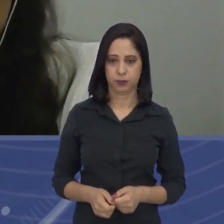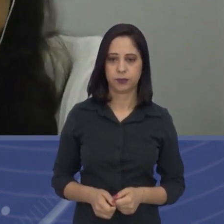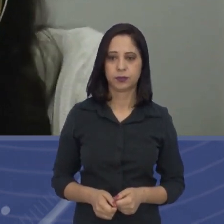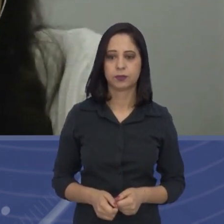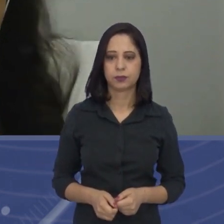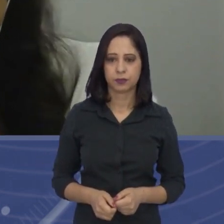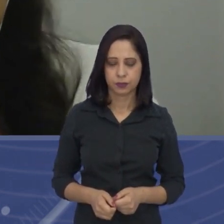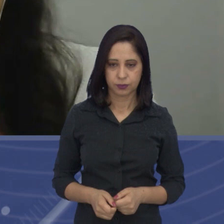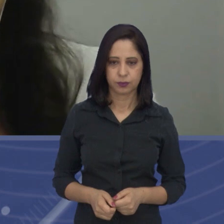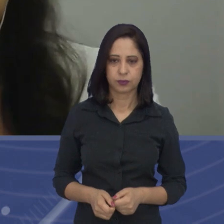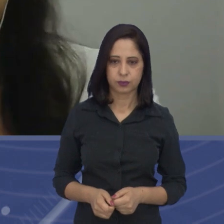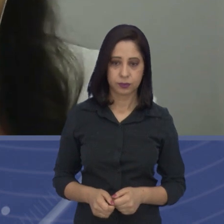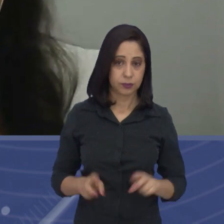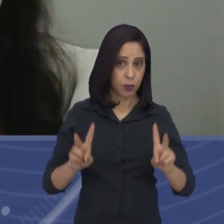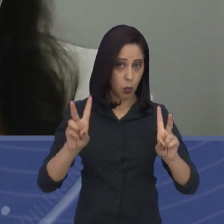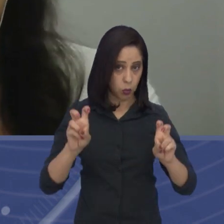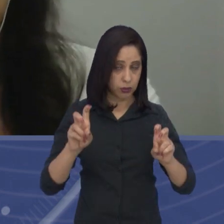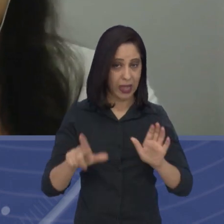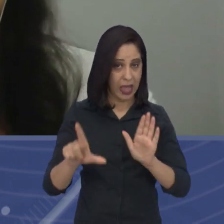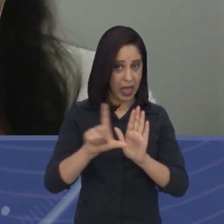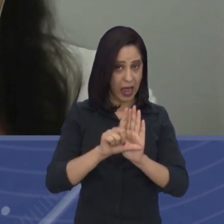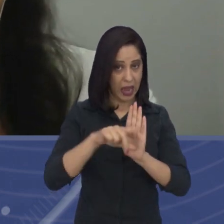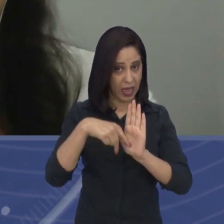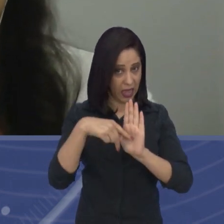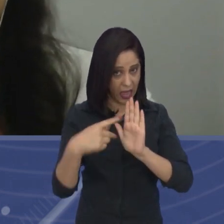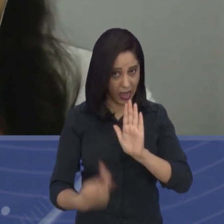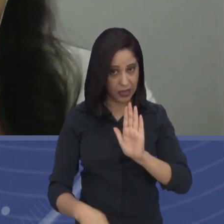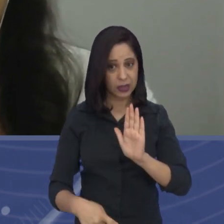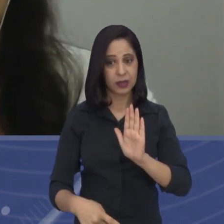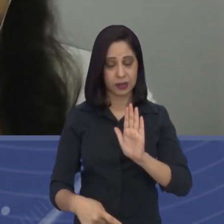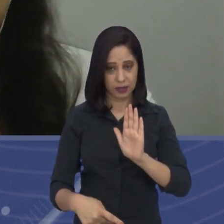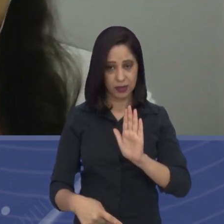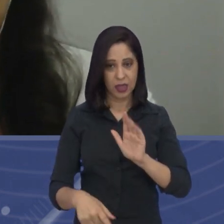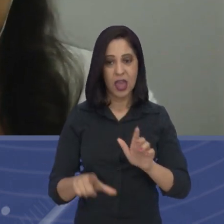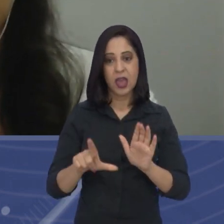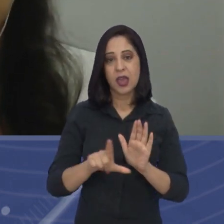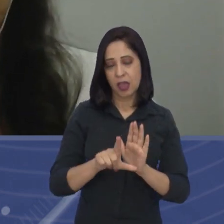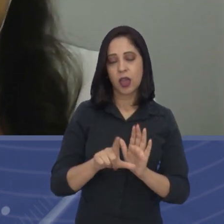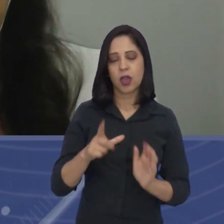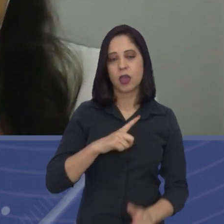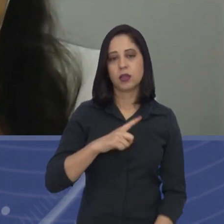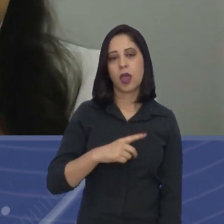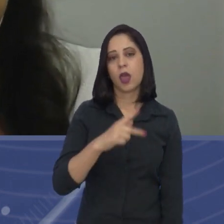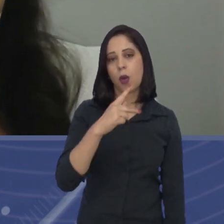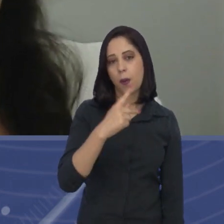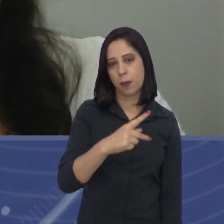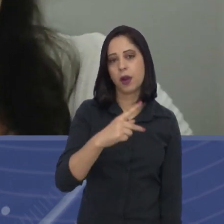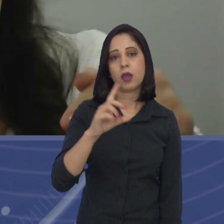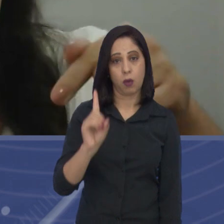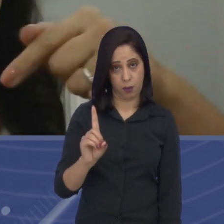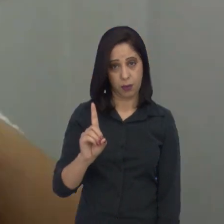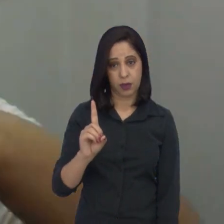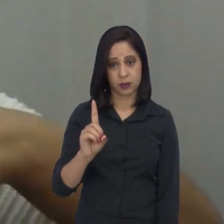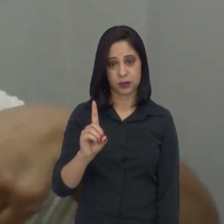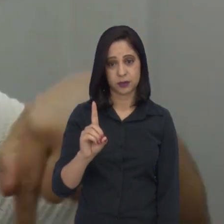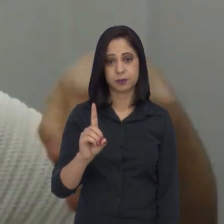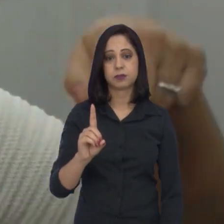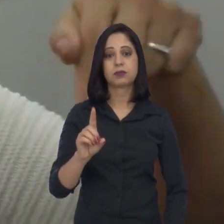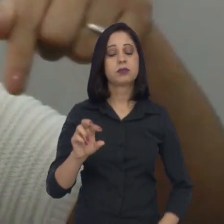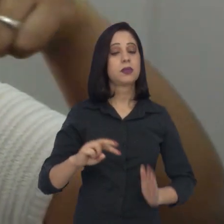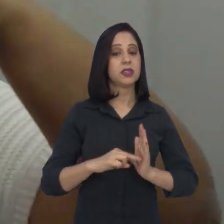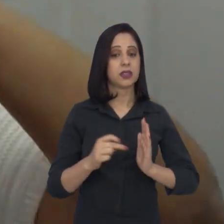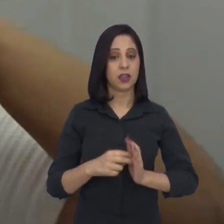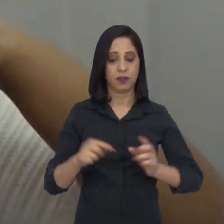Bem, em relação à lei municipal que institui o plano diretor da cidade, ela institui a área que